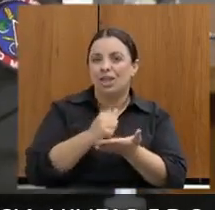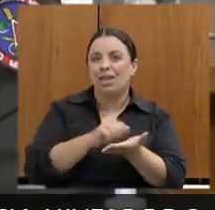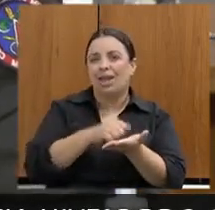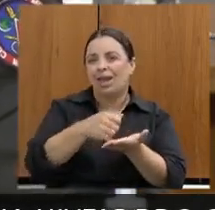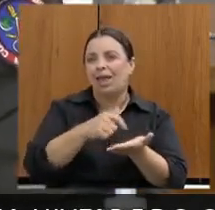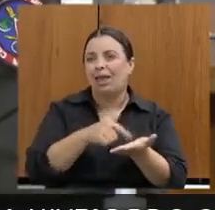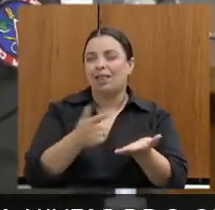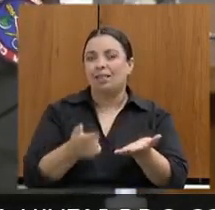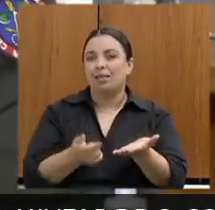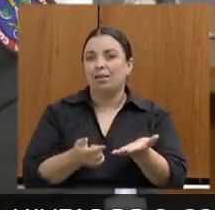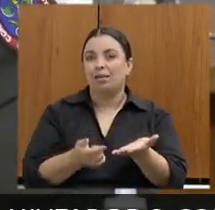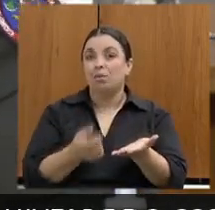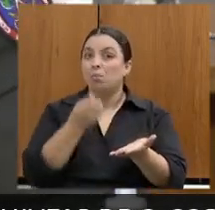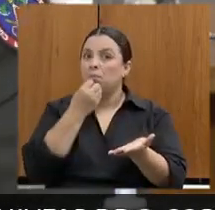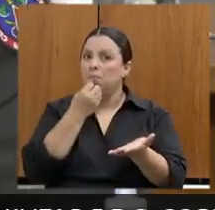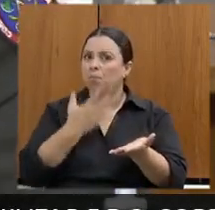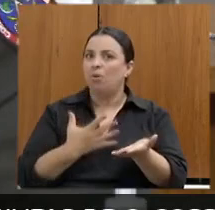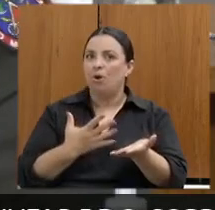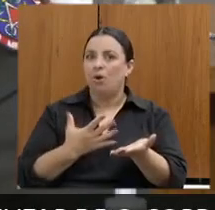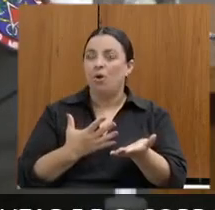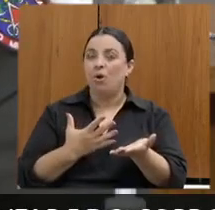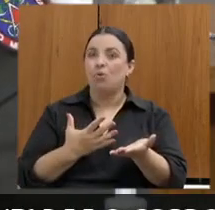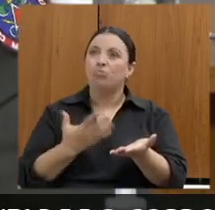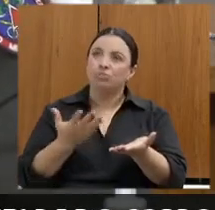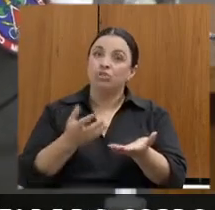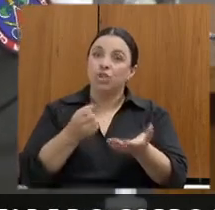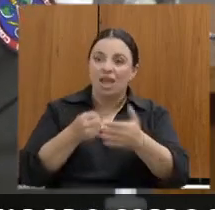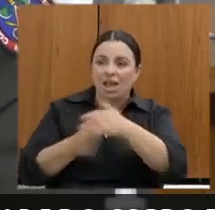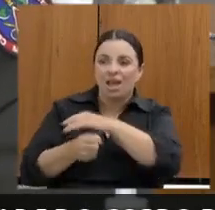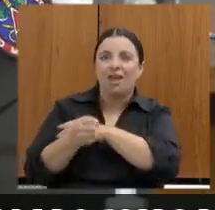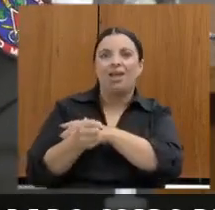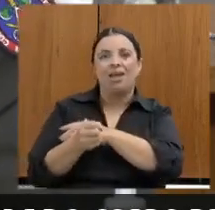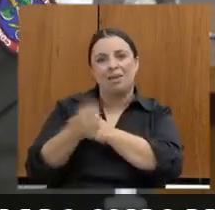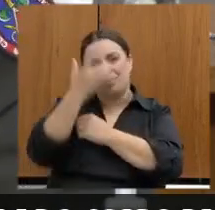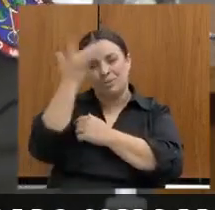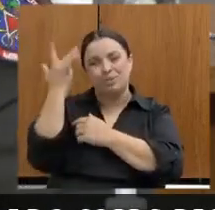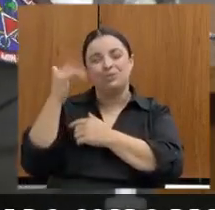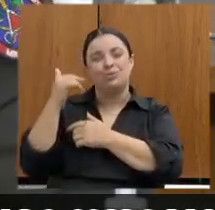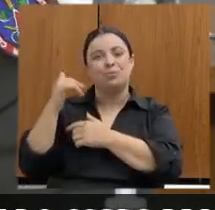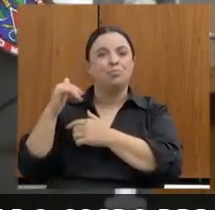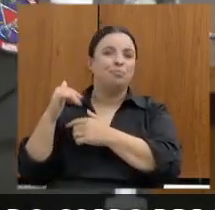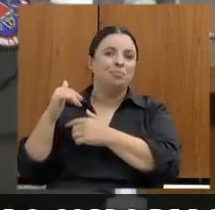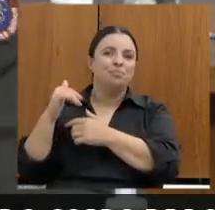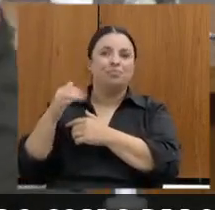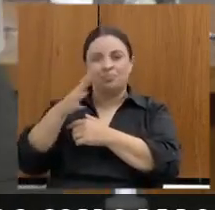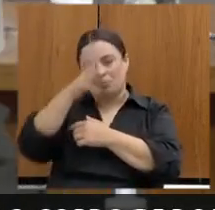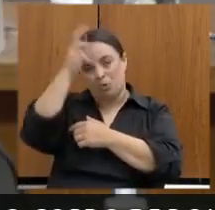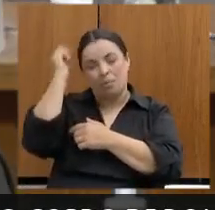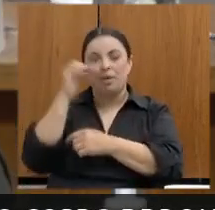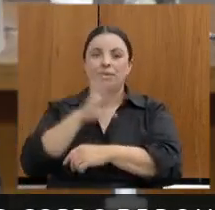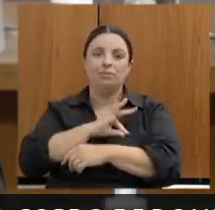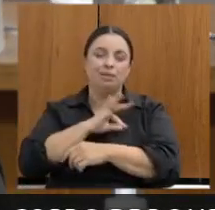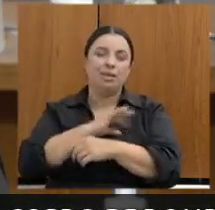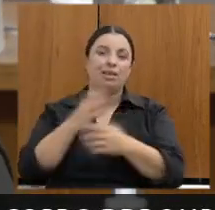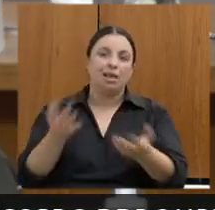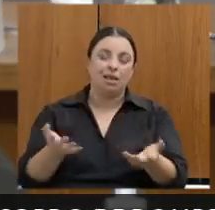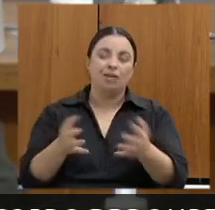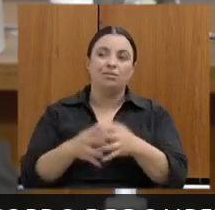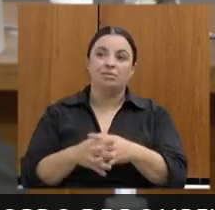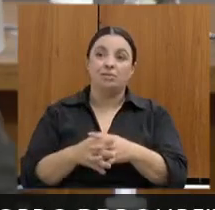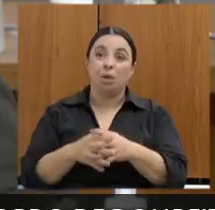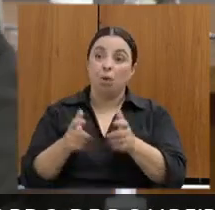mais regular de Bombeiros o que nos dá uma condição não apenas da Ampliação que está acontecendo nesse momento